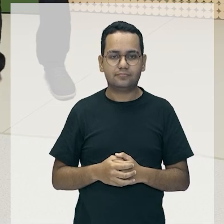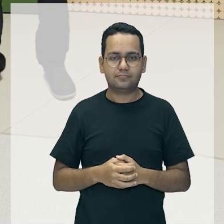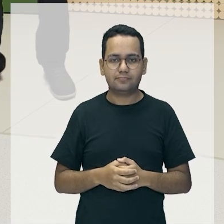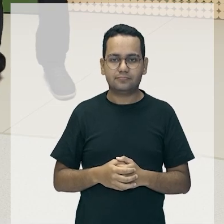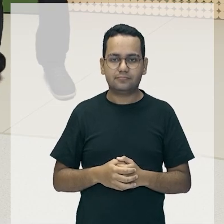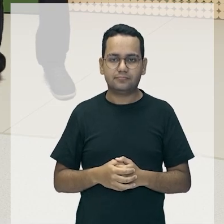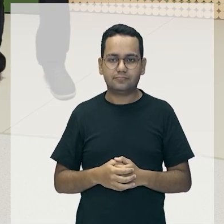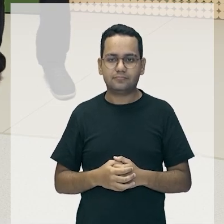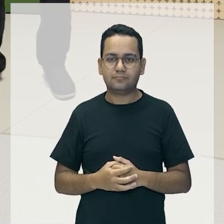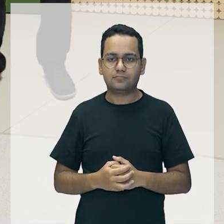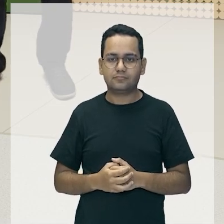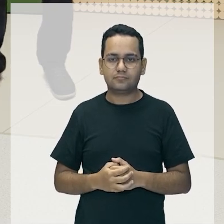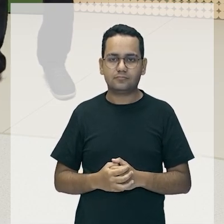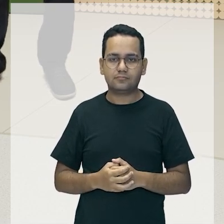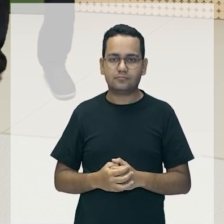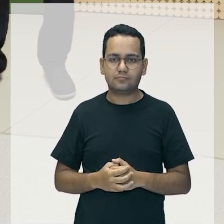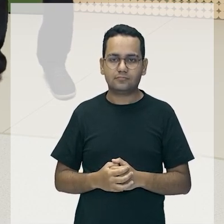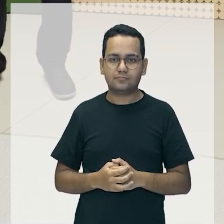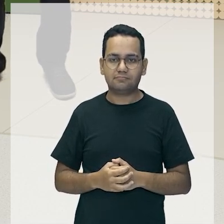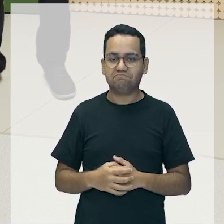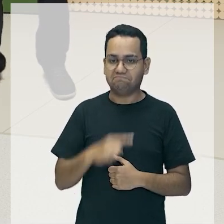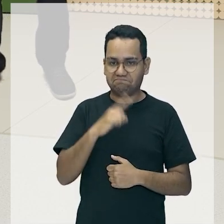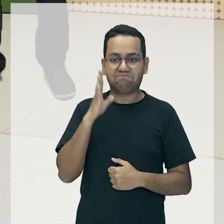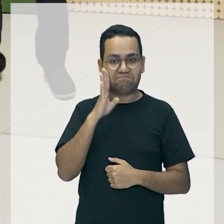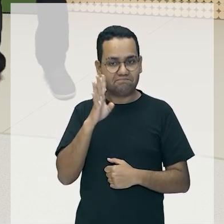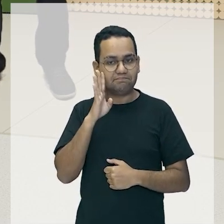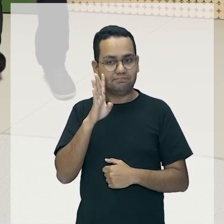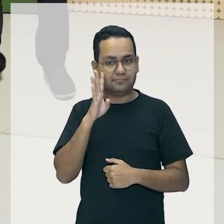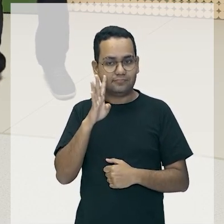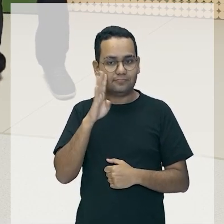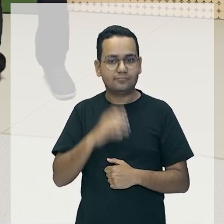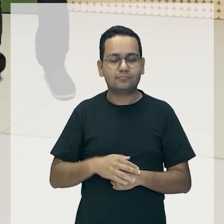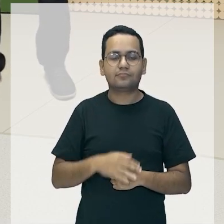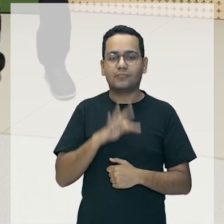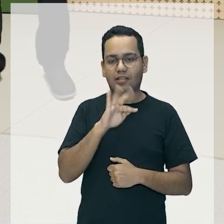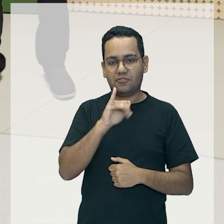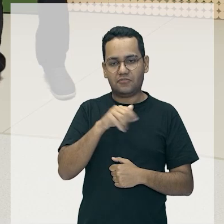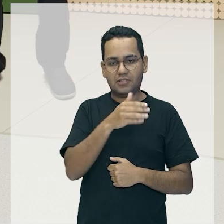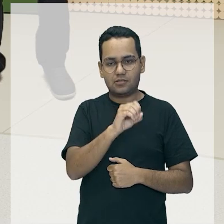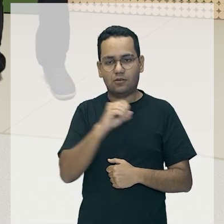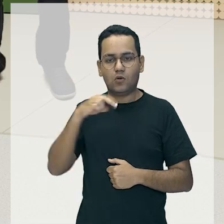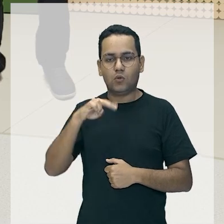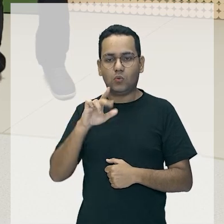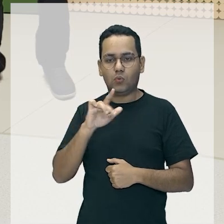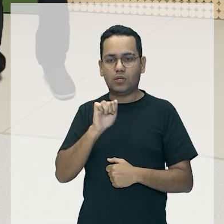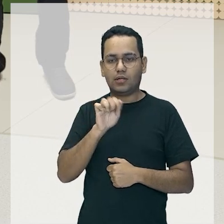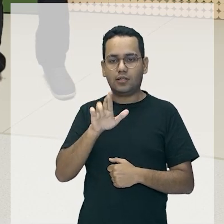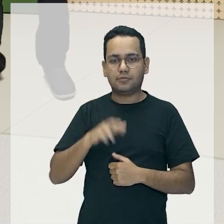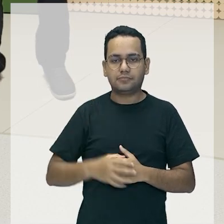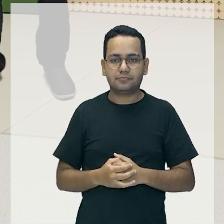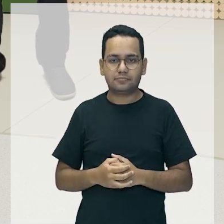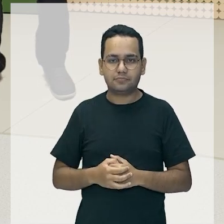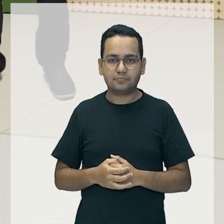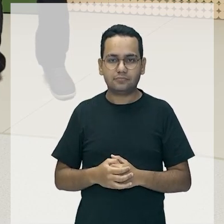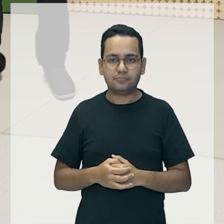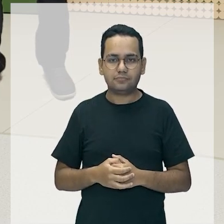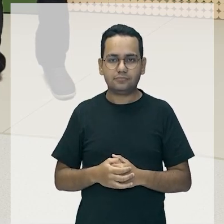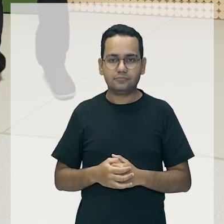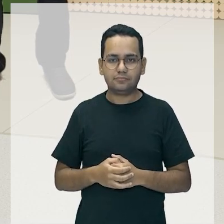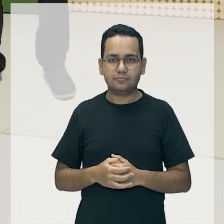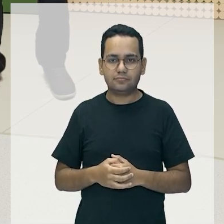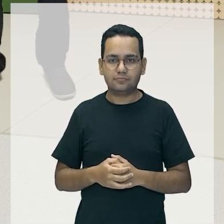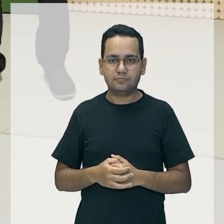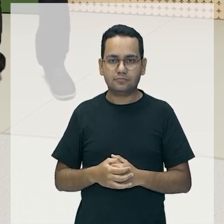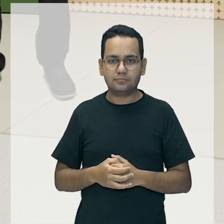liberada ali, tá, pessoal? Bacana, né, essa questão da fissão nuclear, tá, gente? Bom, então, é isso sobre